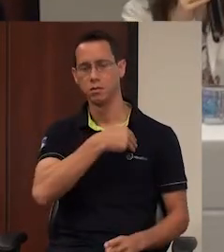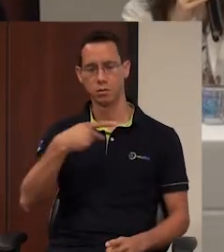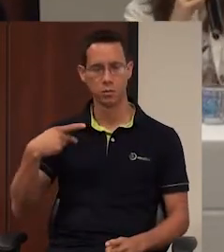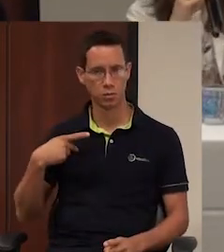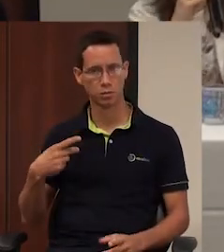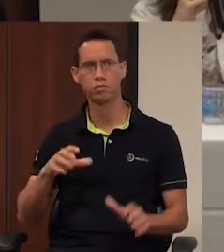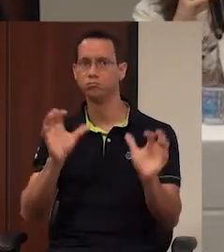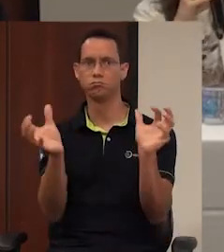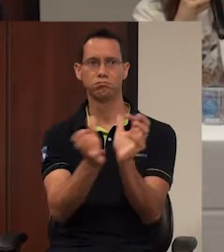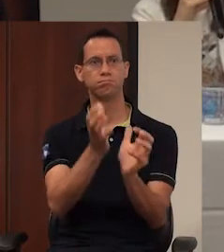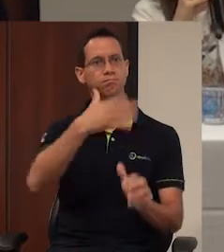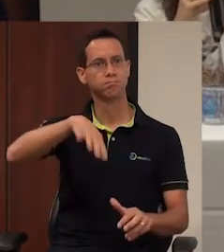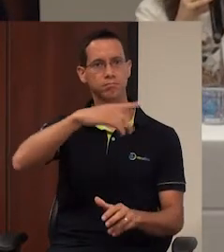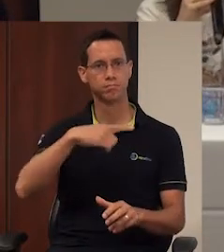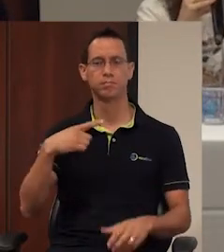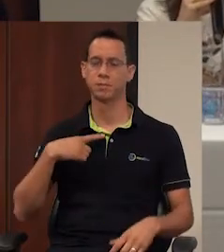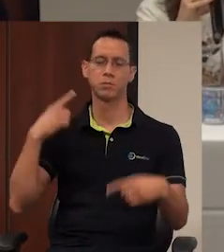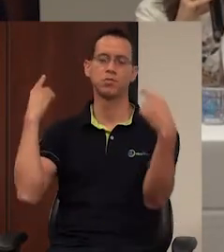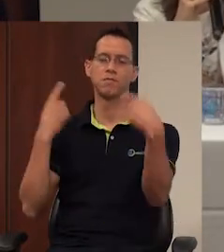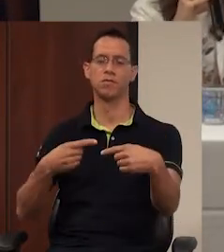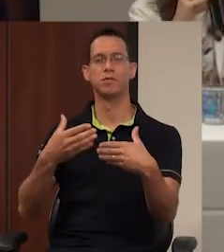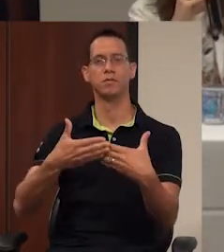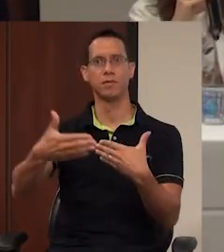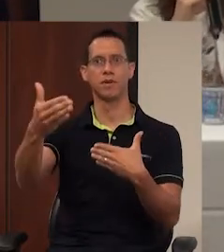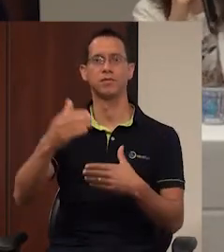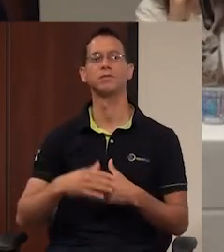da rede, em geral, a gente vai ter um desafio aí pela frente.